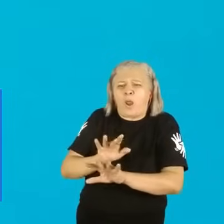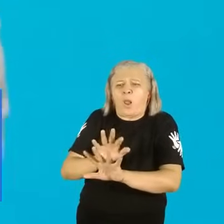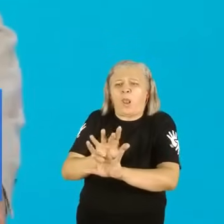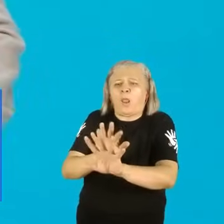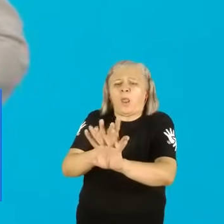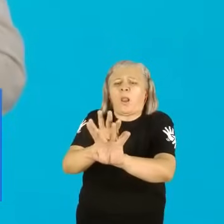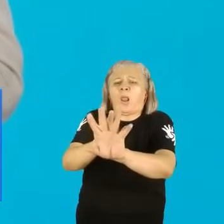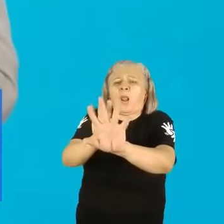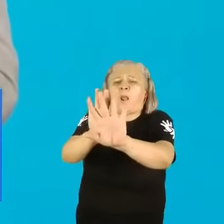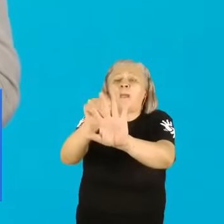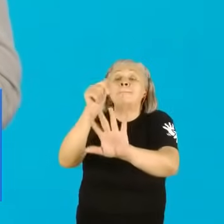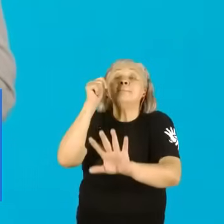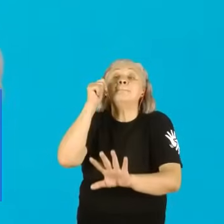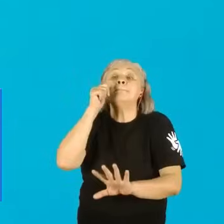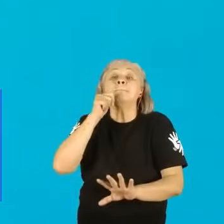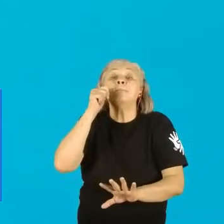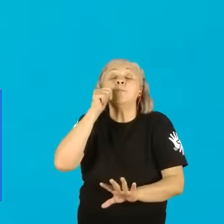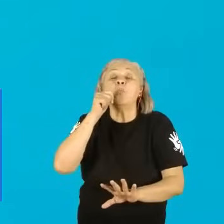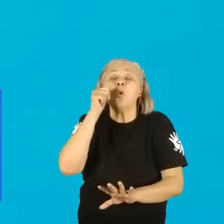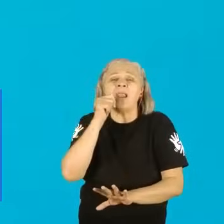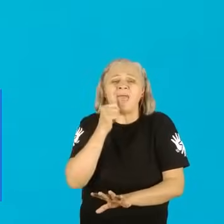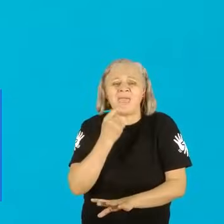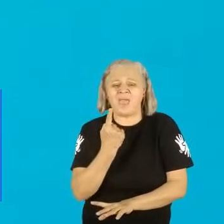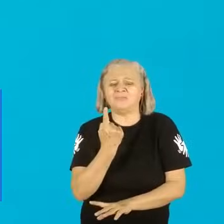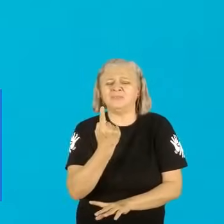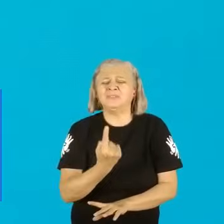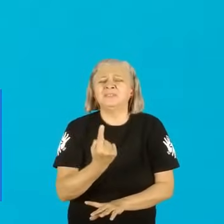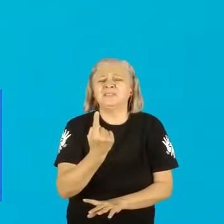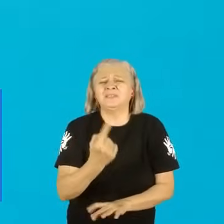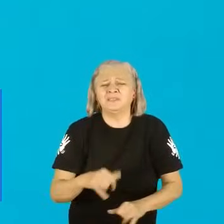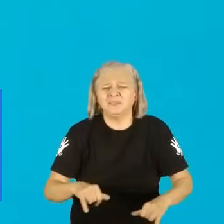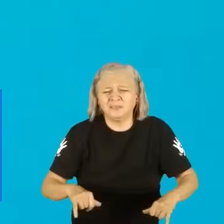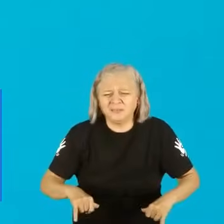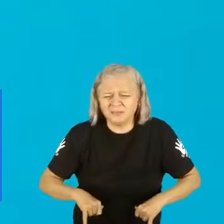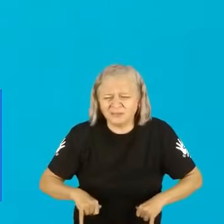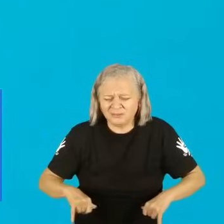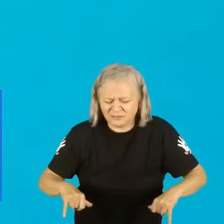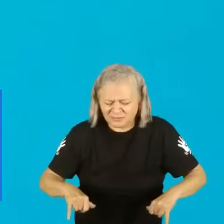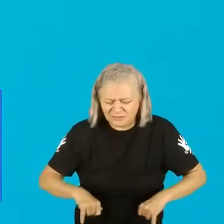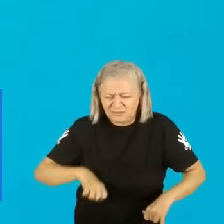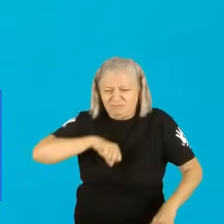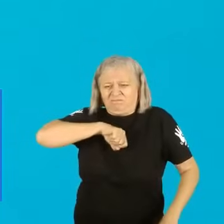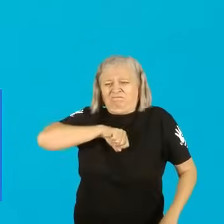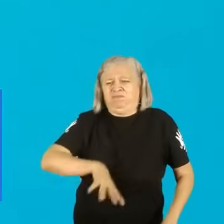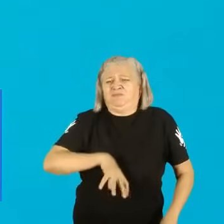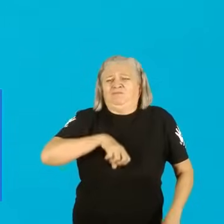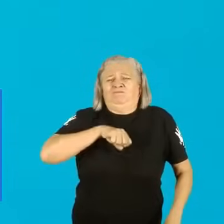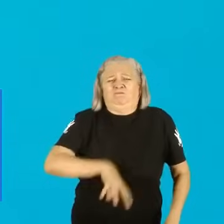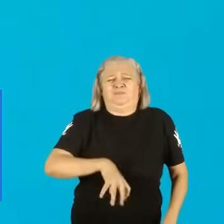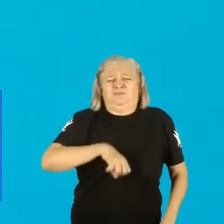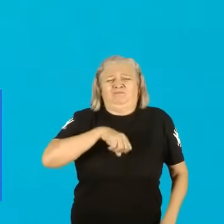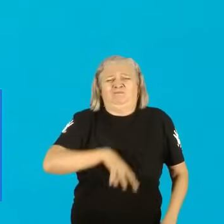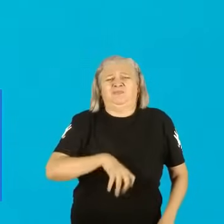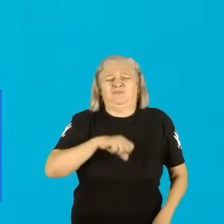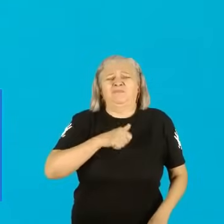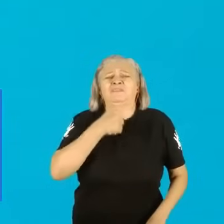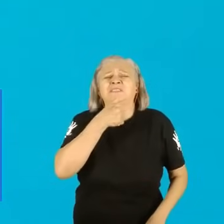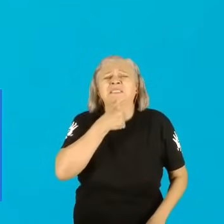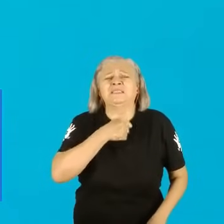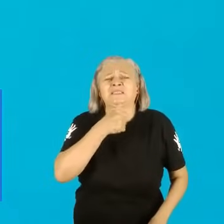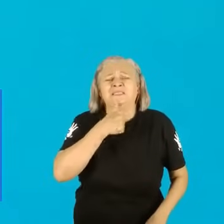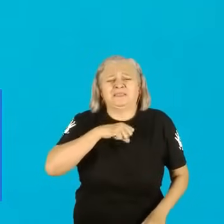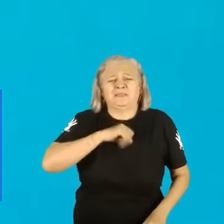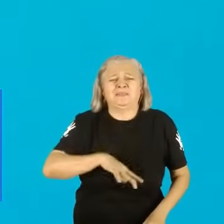estava uma mulher que havia 12 anos sofria de hemorragia. Tinha passado